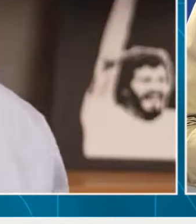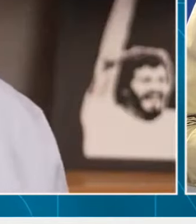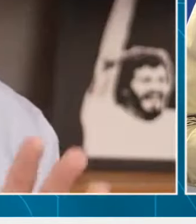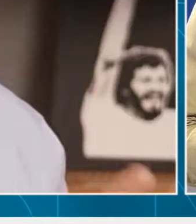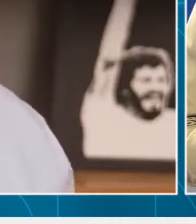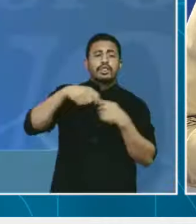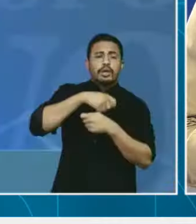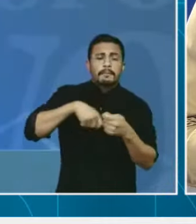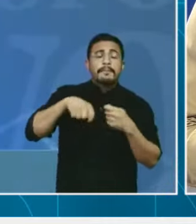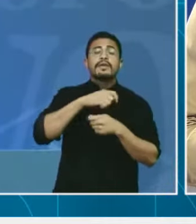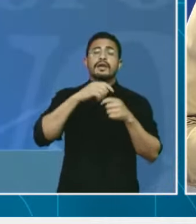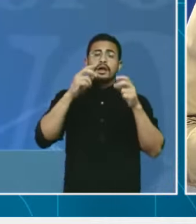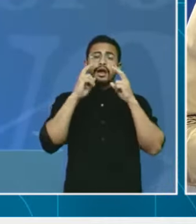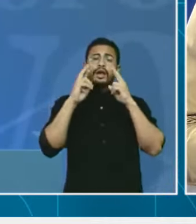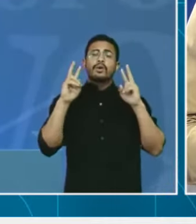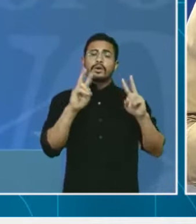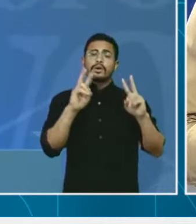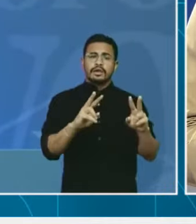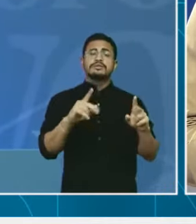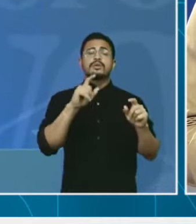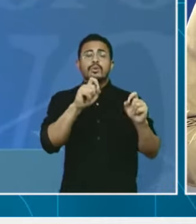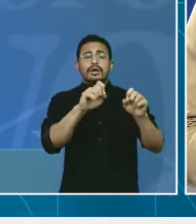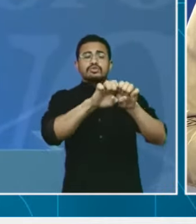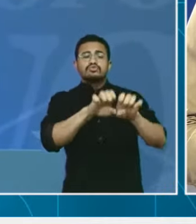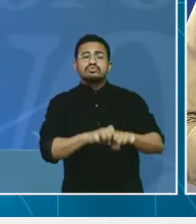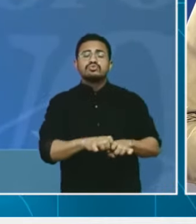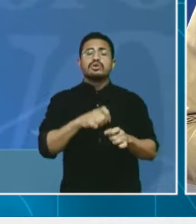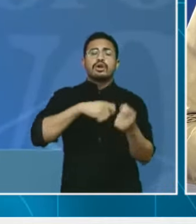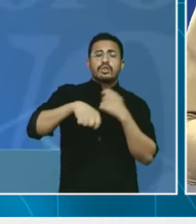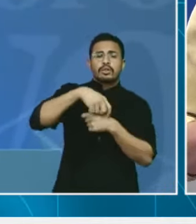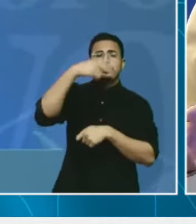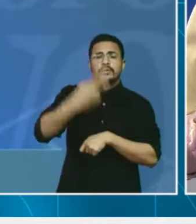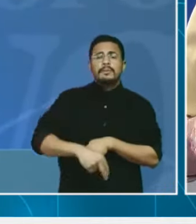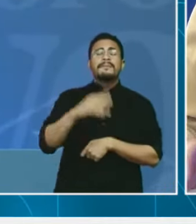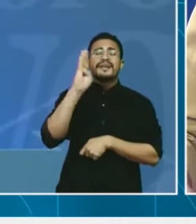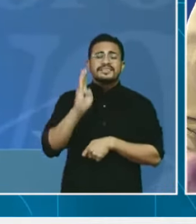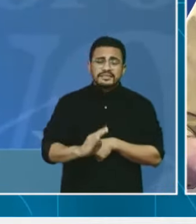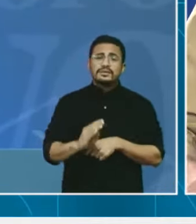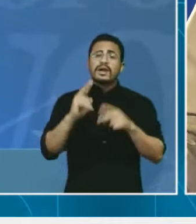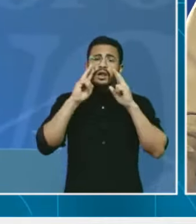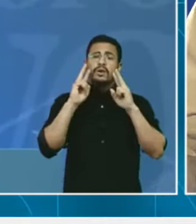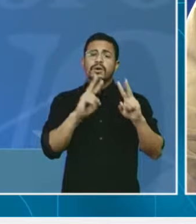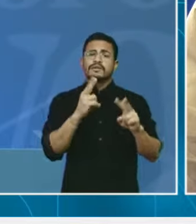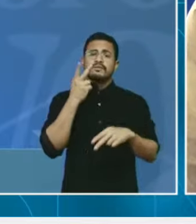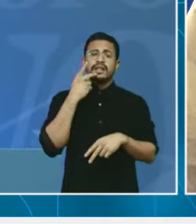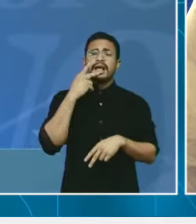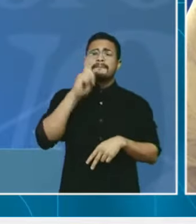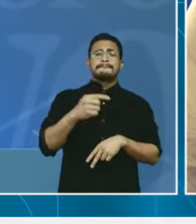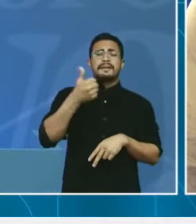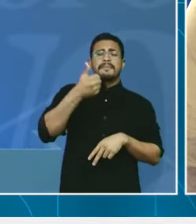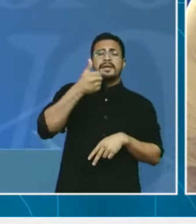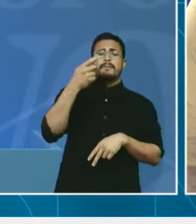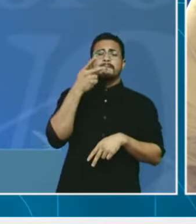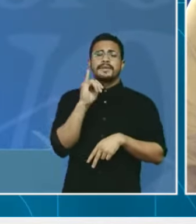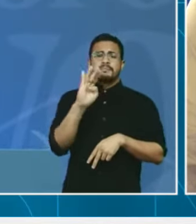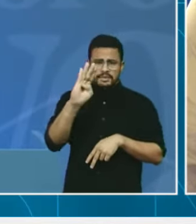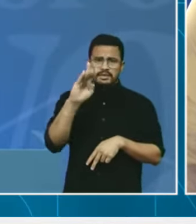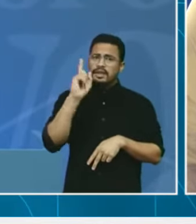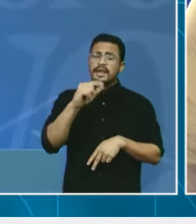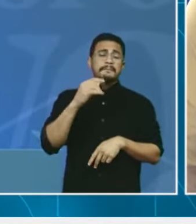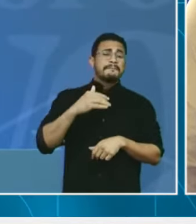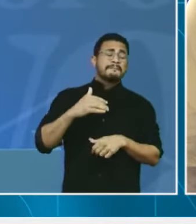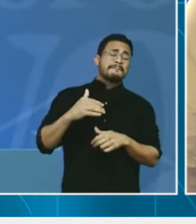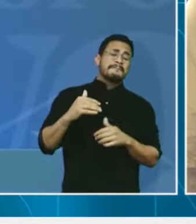candidatos usaram o recurso em suas campanhas. Entre os 20 primeiros, seis são candidatos na capital paulista.